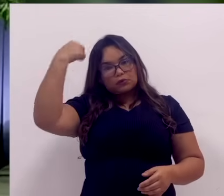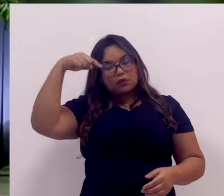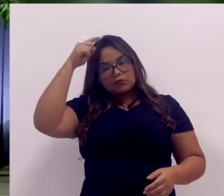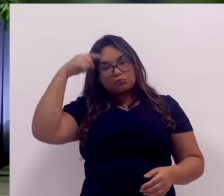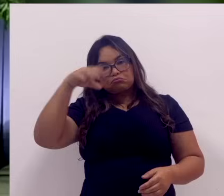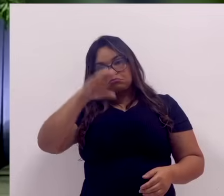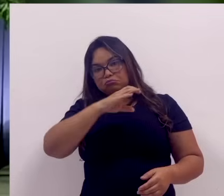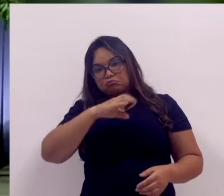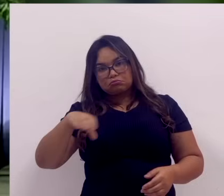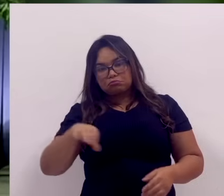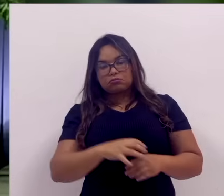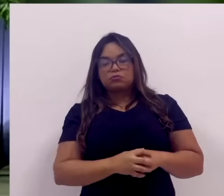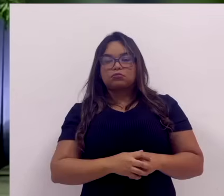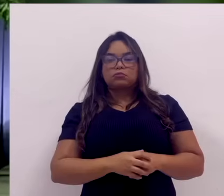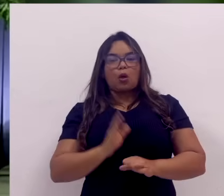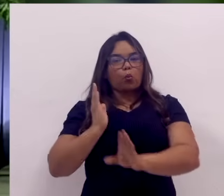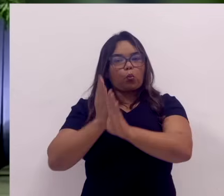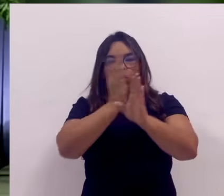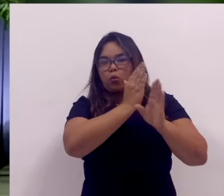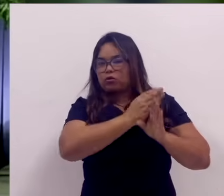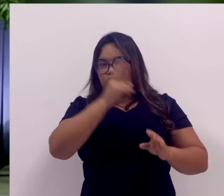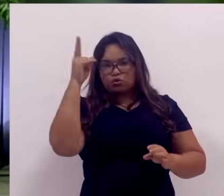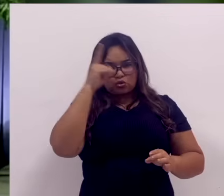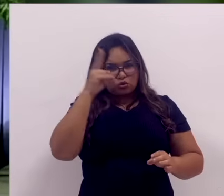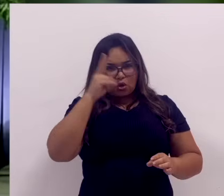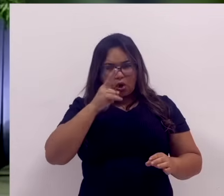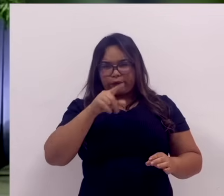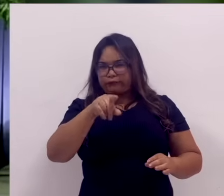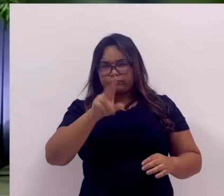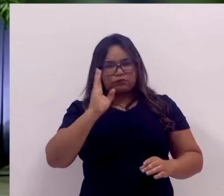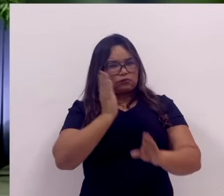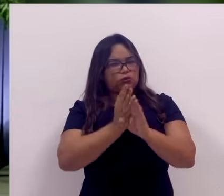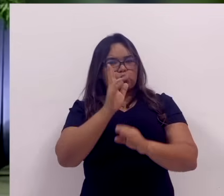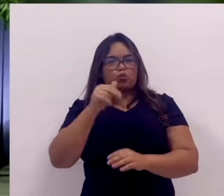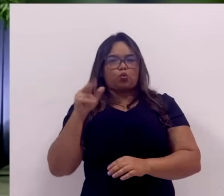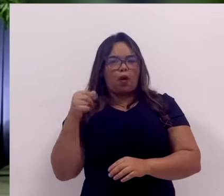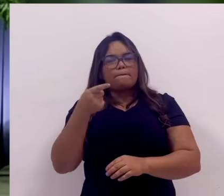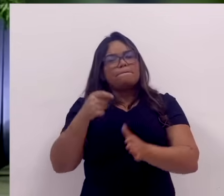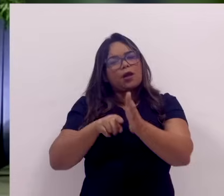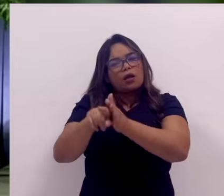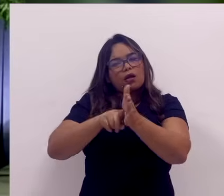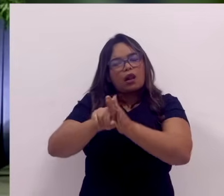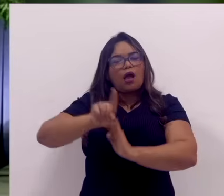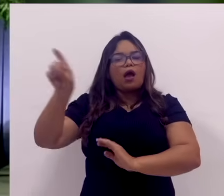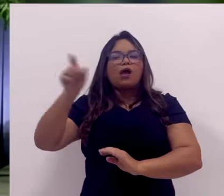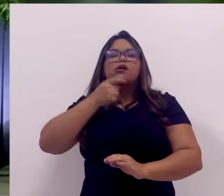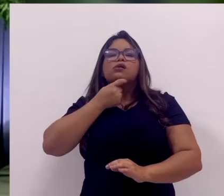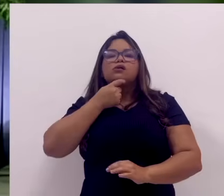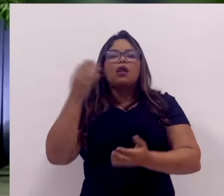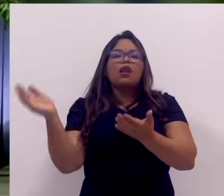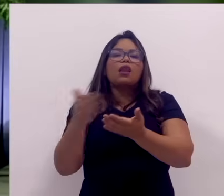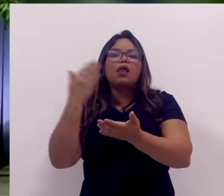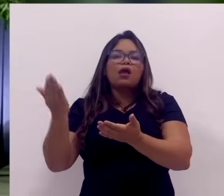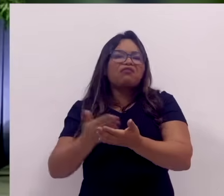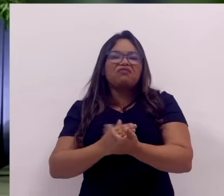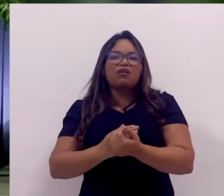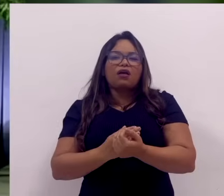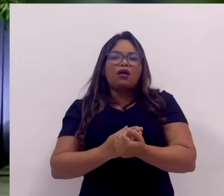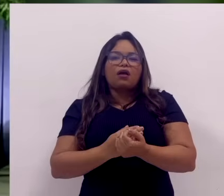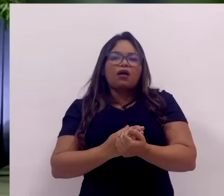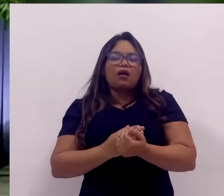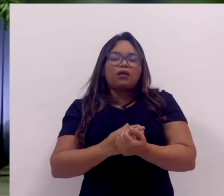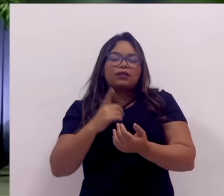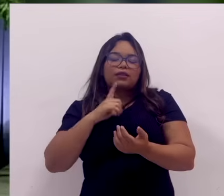Não encontrarão na história, podem procurar na Enciclopédia Britânica. Ali diz que é um indivíduo fictício,